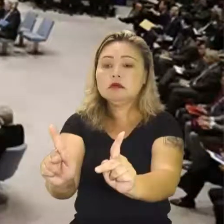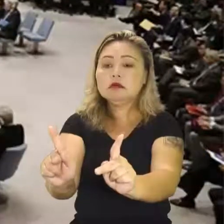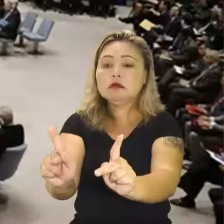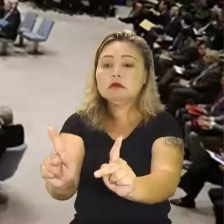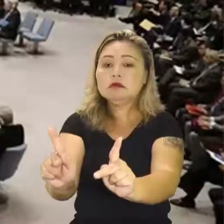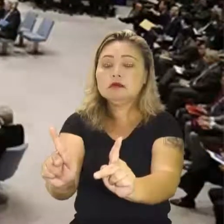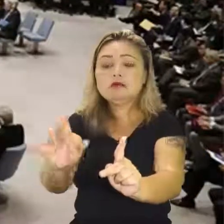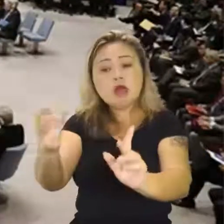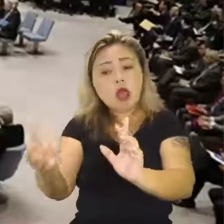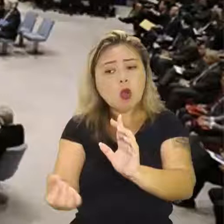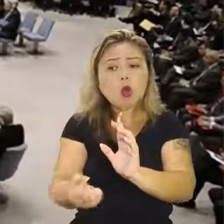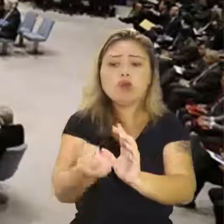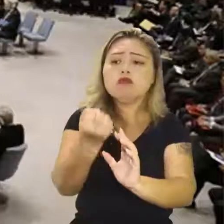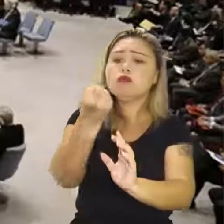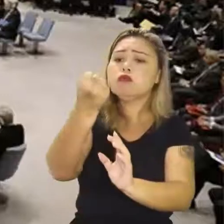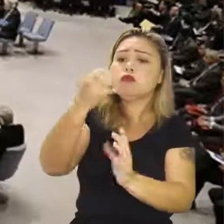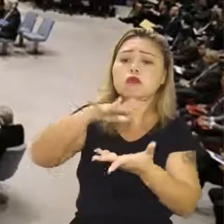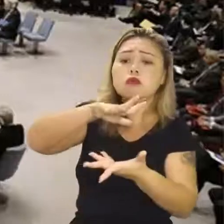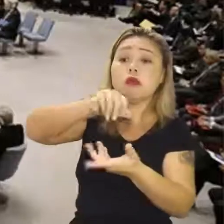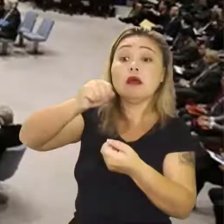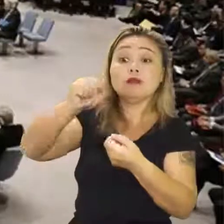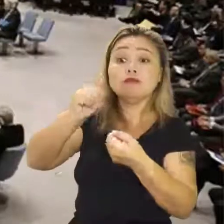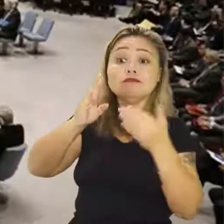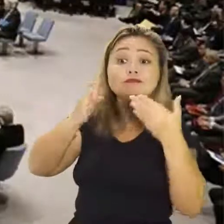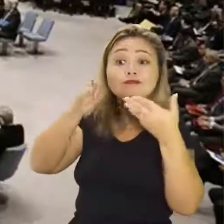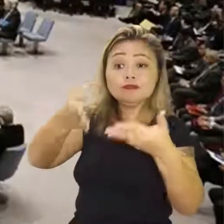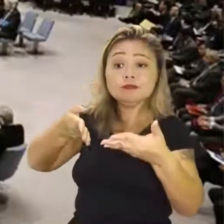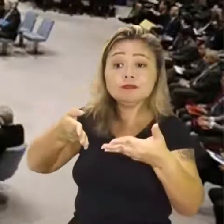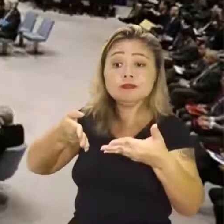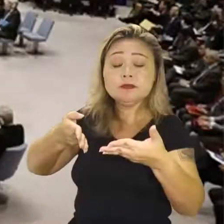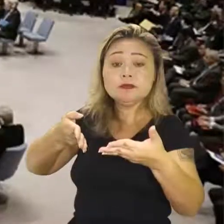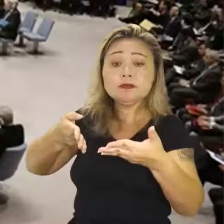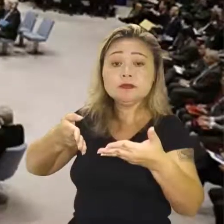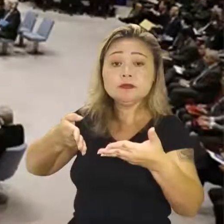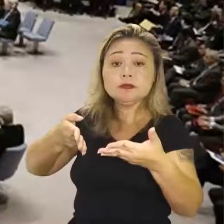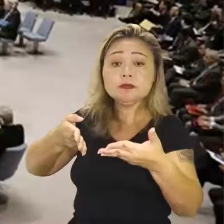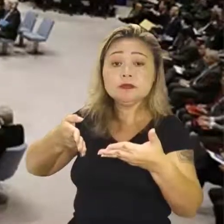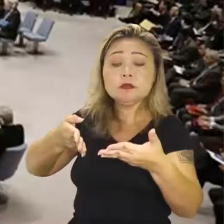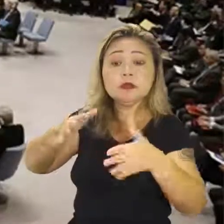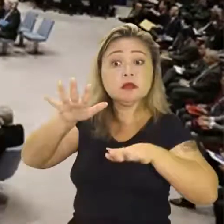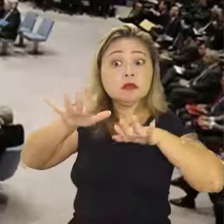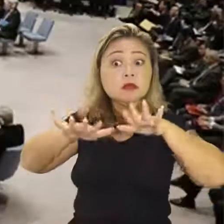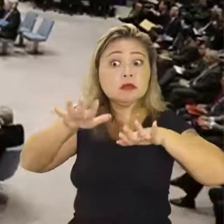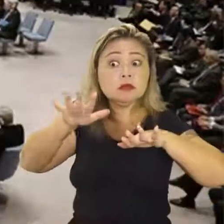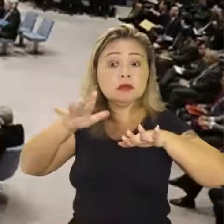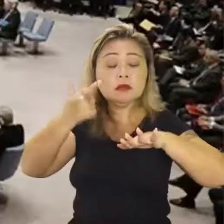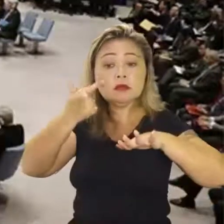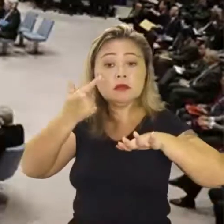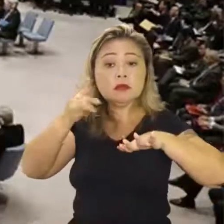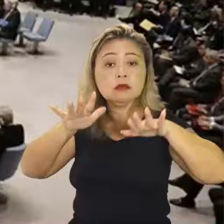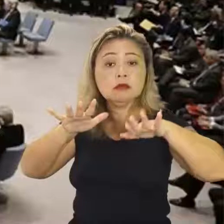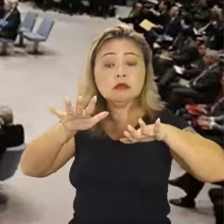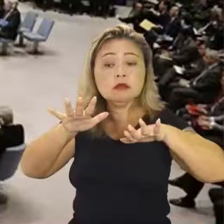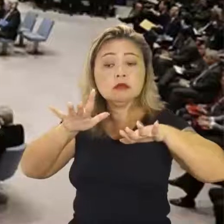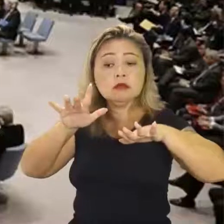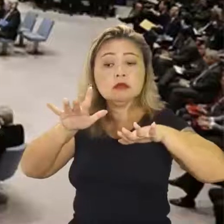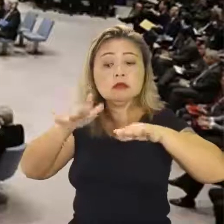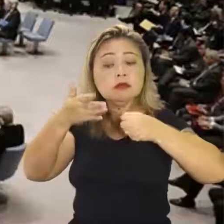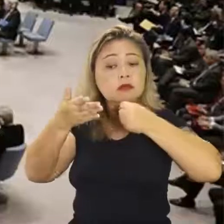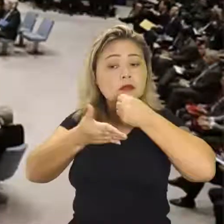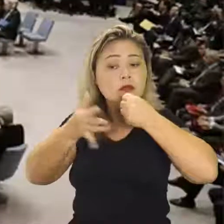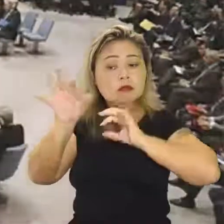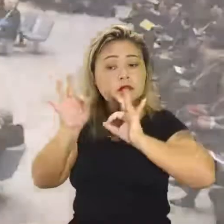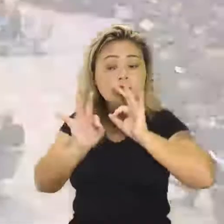A recuperação do mundo, ela dependia disso daí. Olha aí alguns princípios